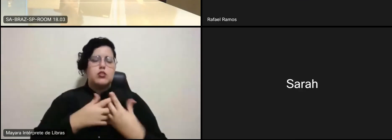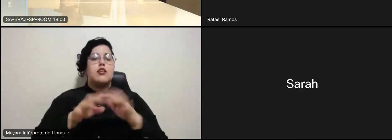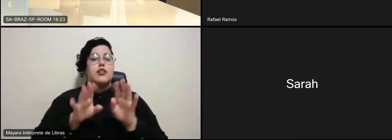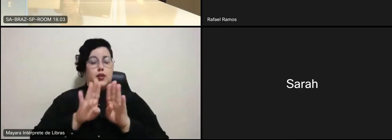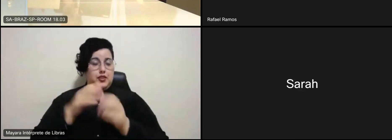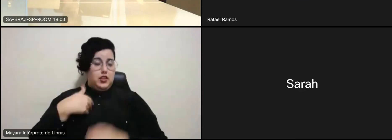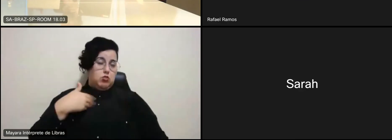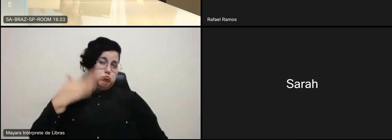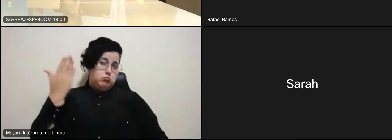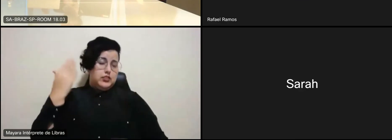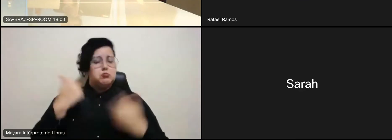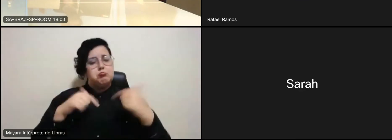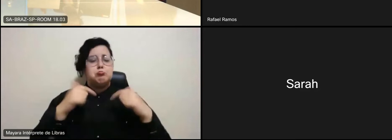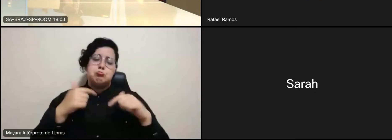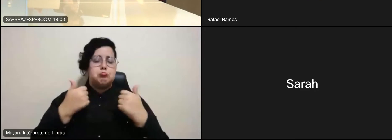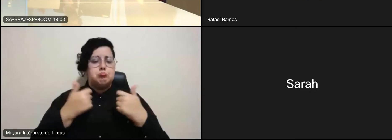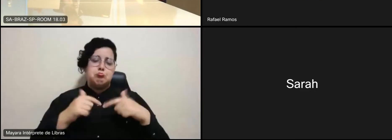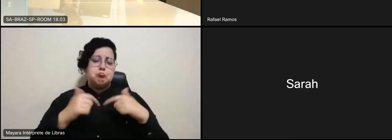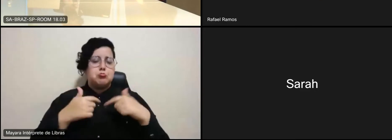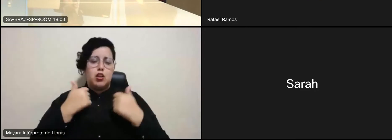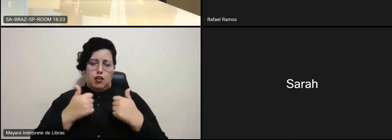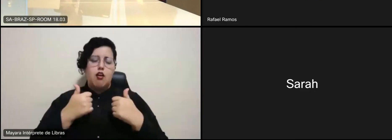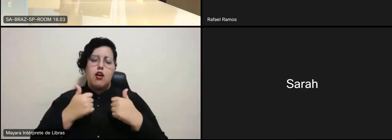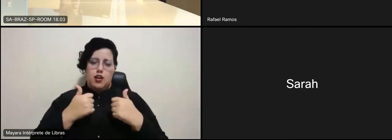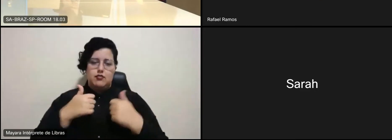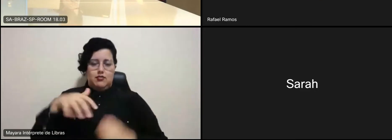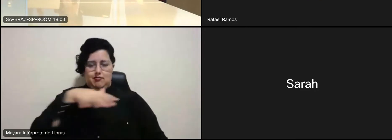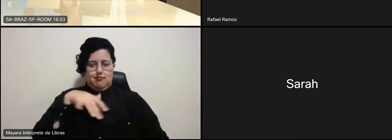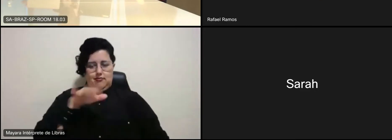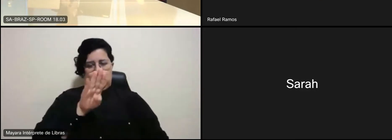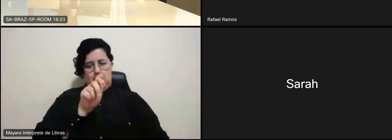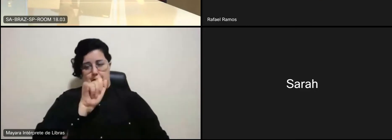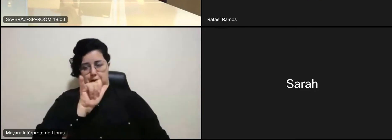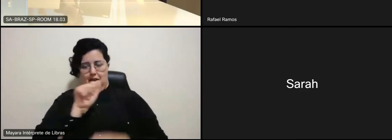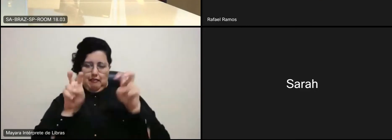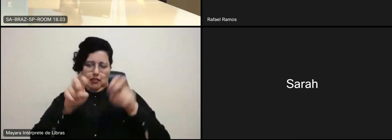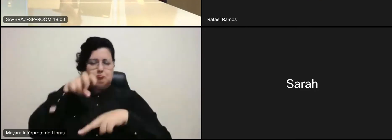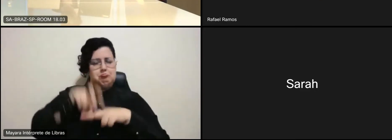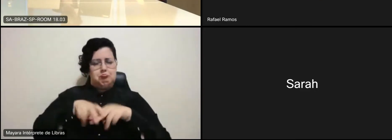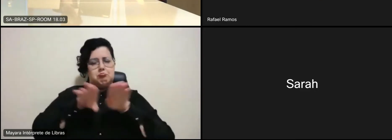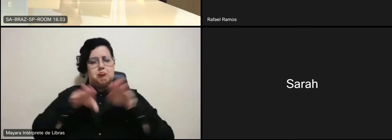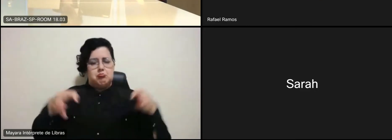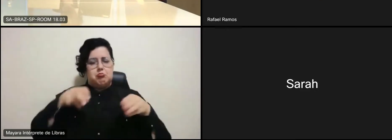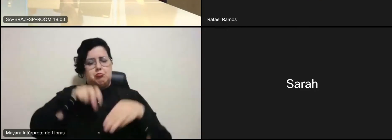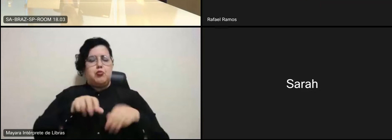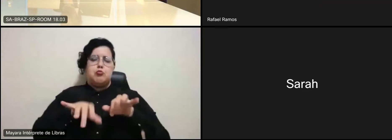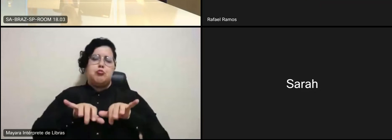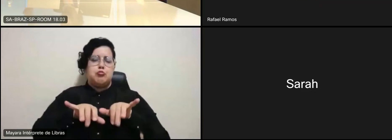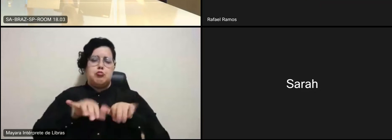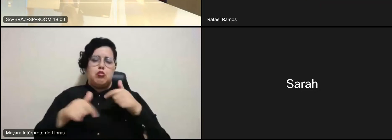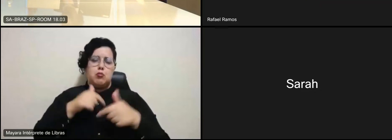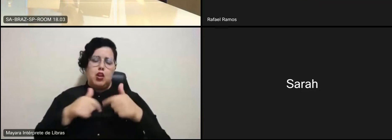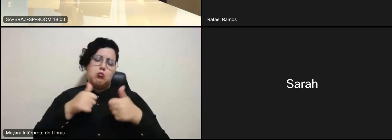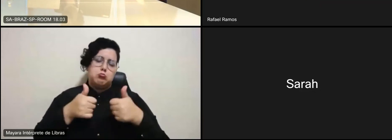ambiente de trabalho, antigamente falava baia de trabalho, né? E sentado quando uma pessoa X da